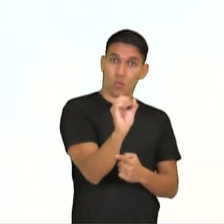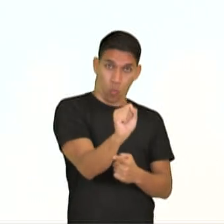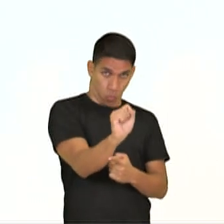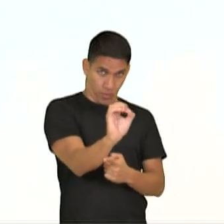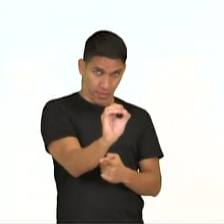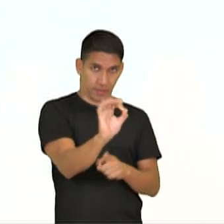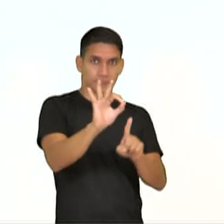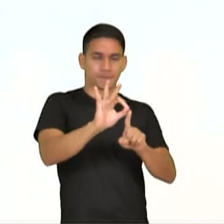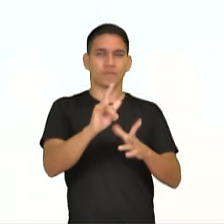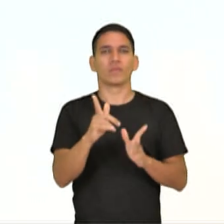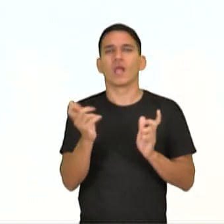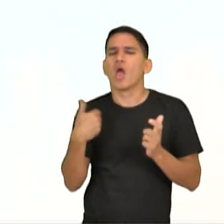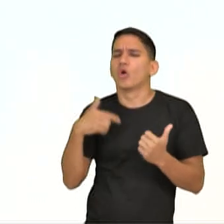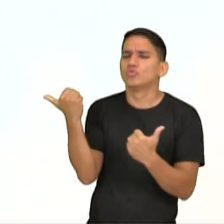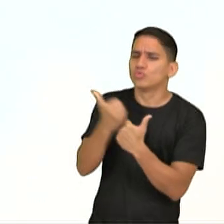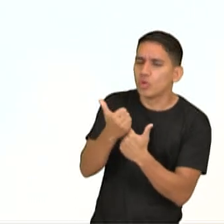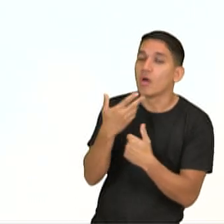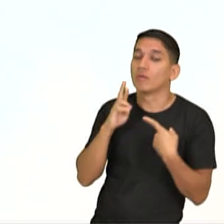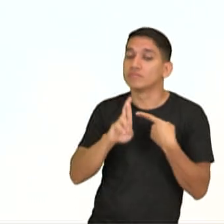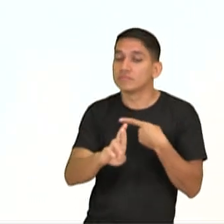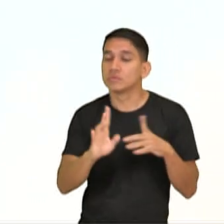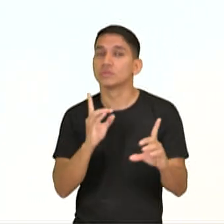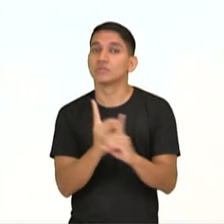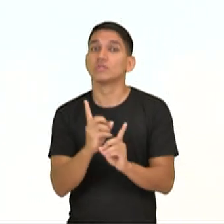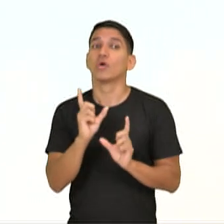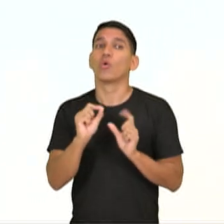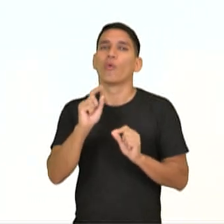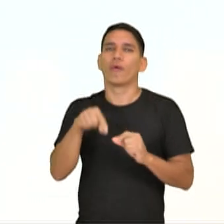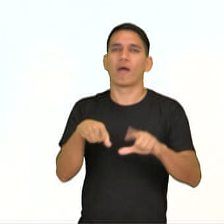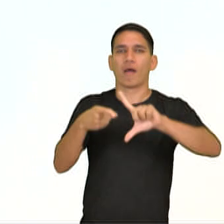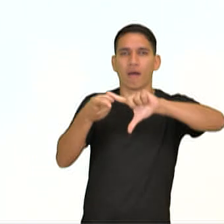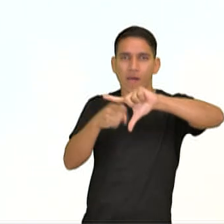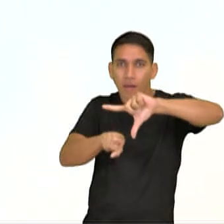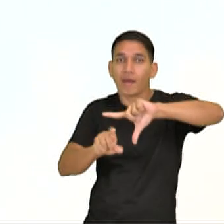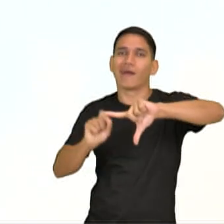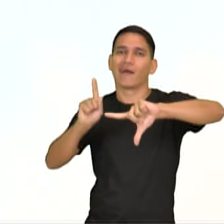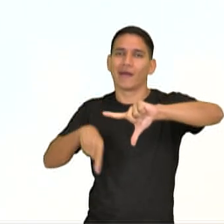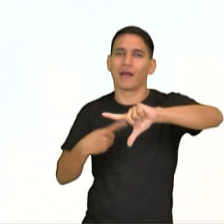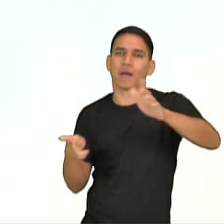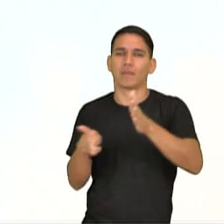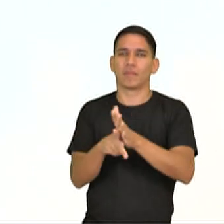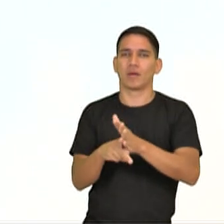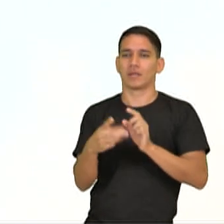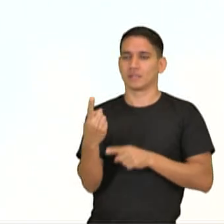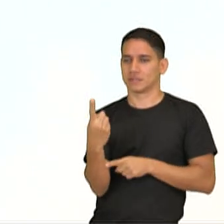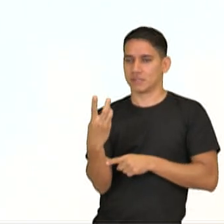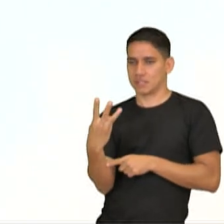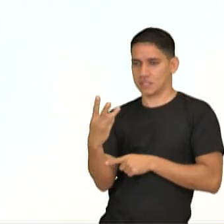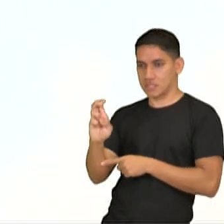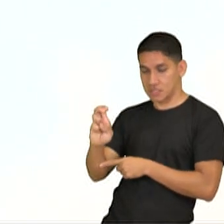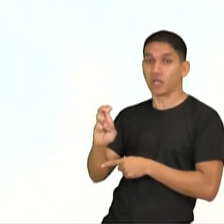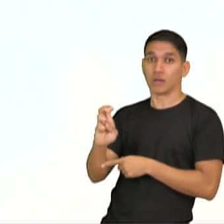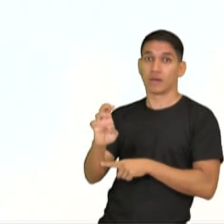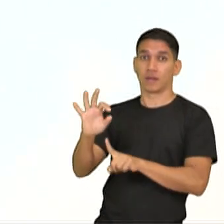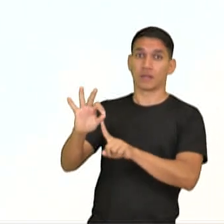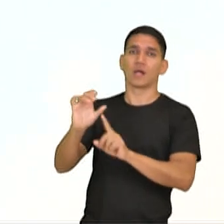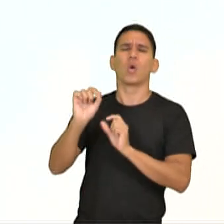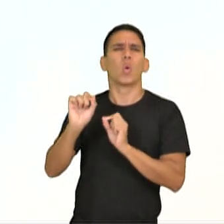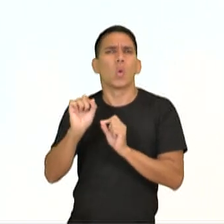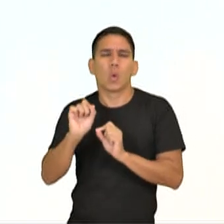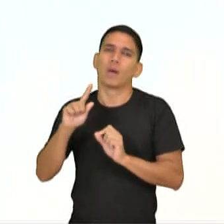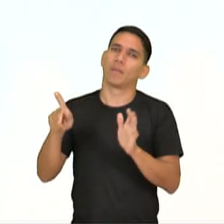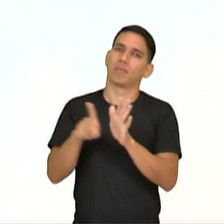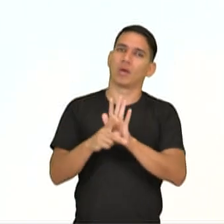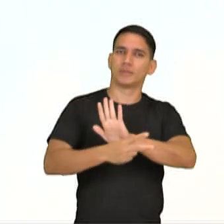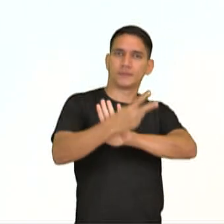e cheguei na resposta de que o ângulo equivale ao ângulo de 135 graus. Gente, o 135 graus está